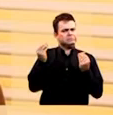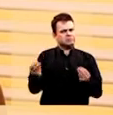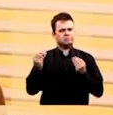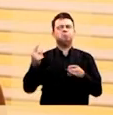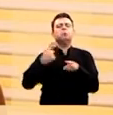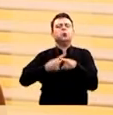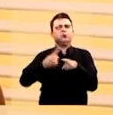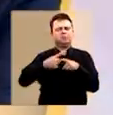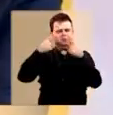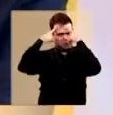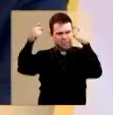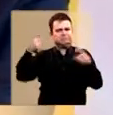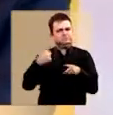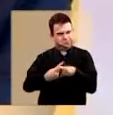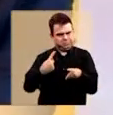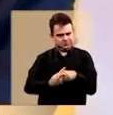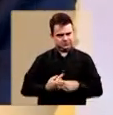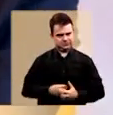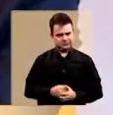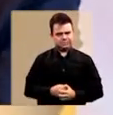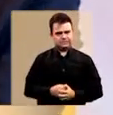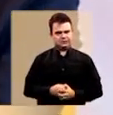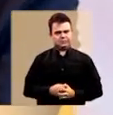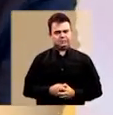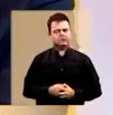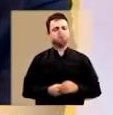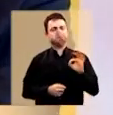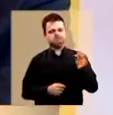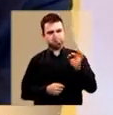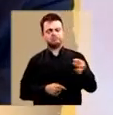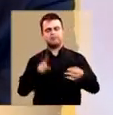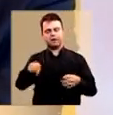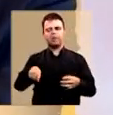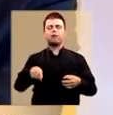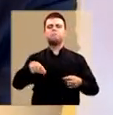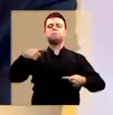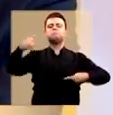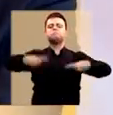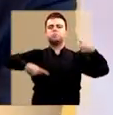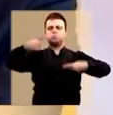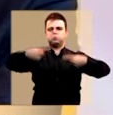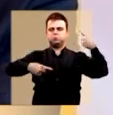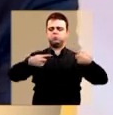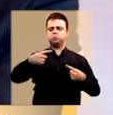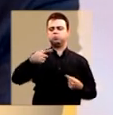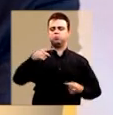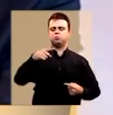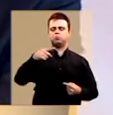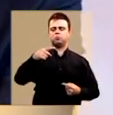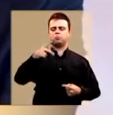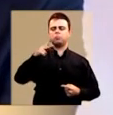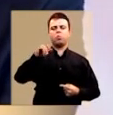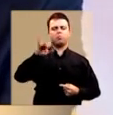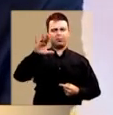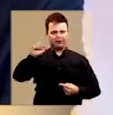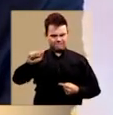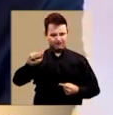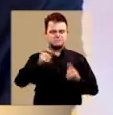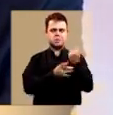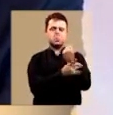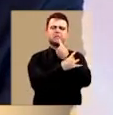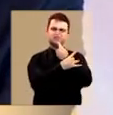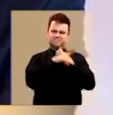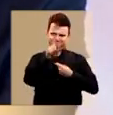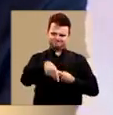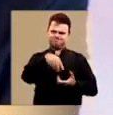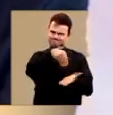essas questões de violência? A gente está falando sobre sistema de segurança pública, né? E segurança pública foi o meu tema de